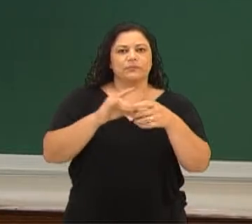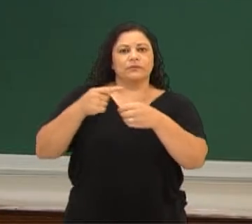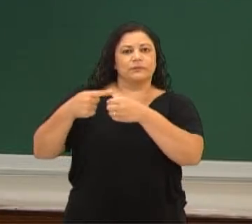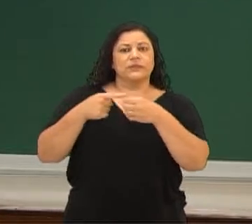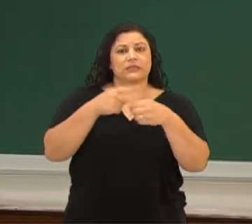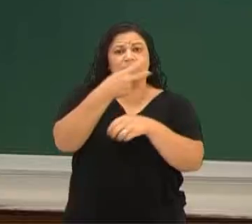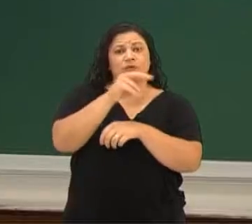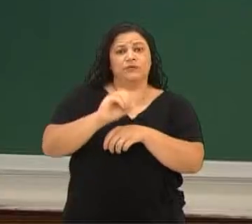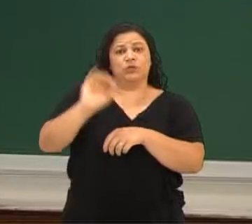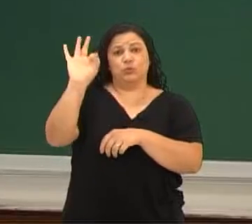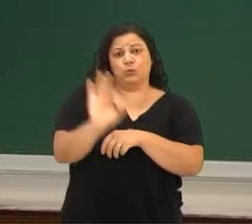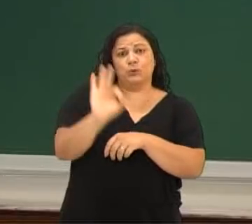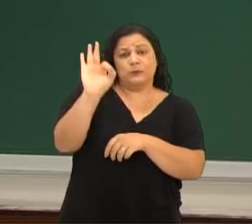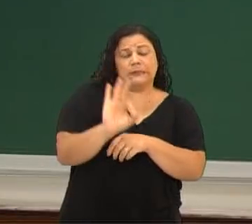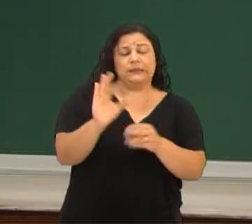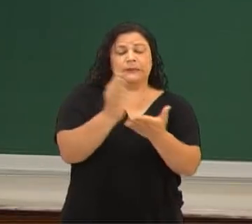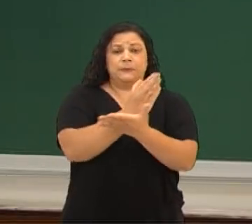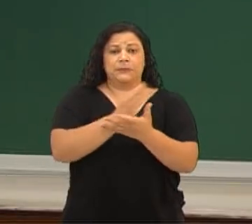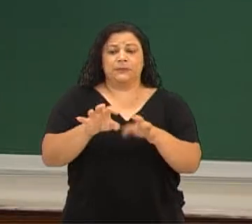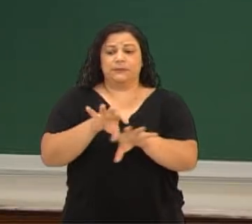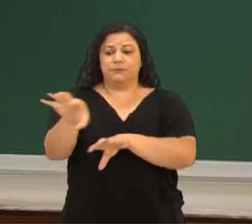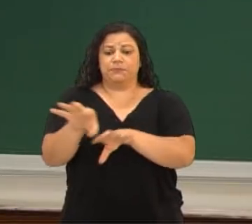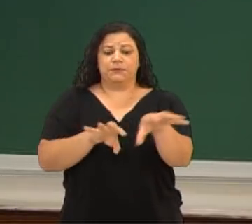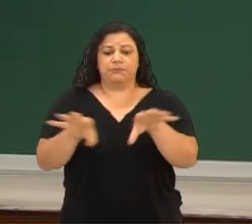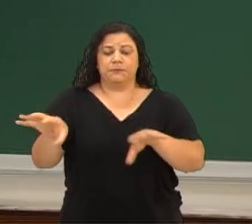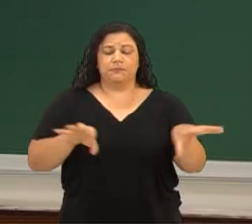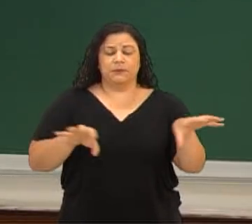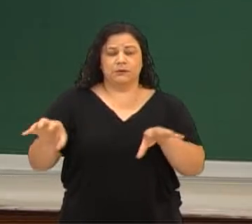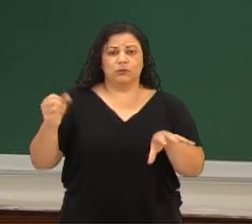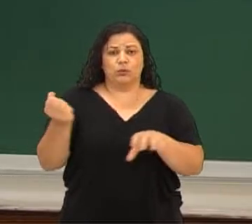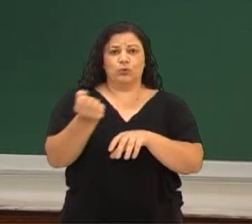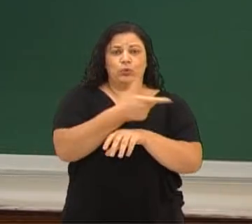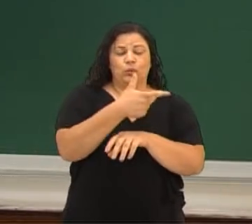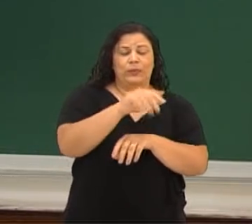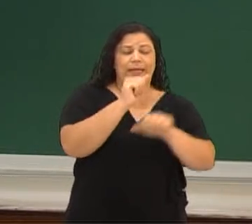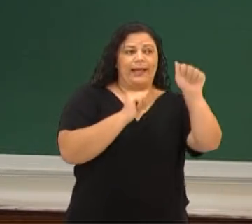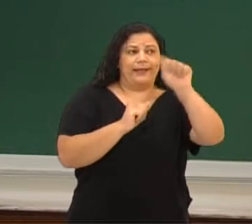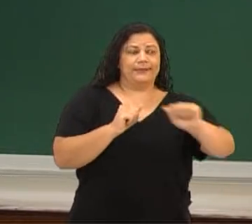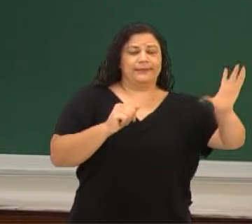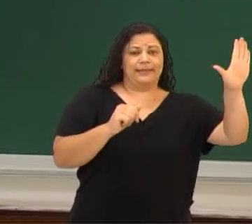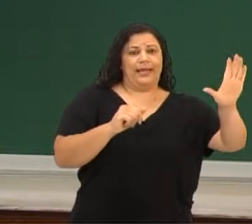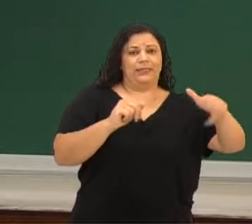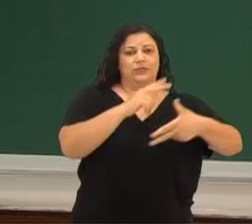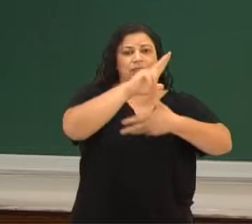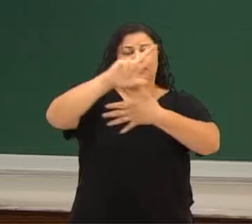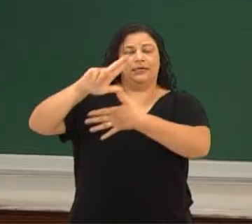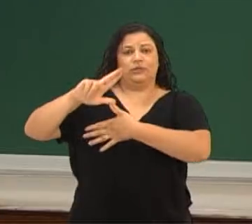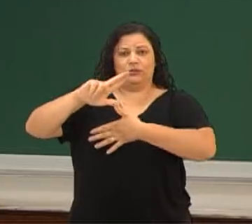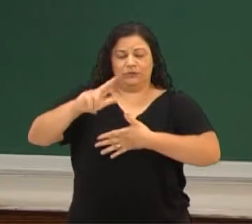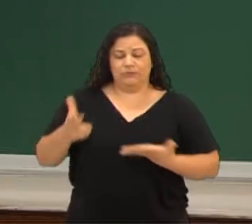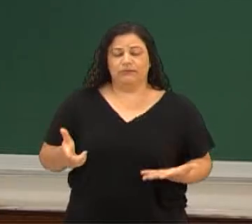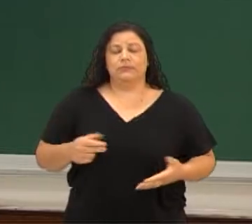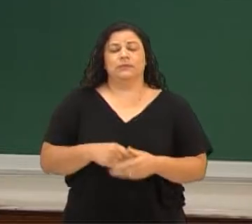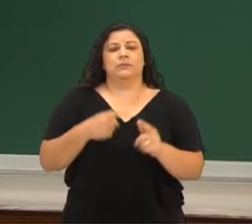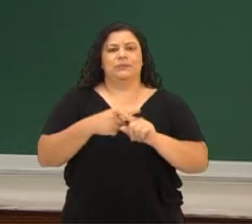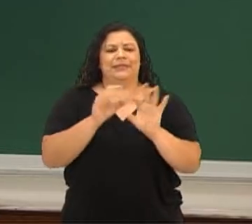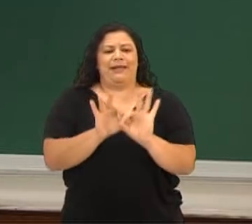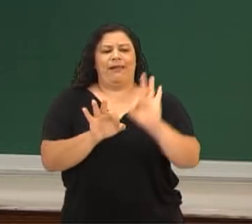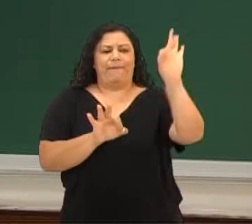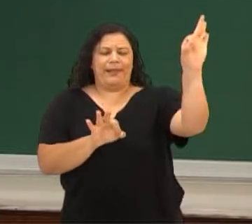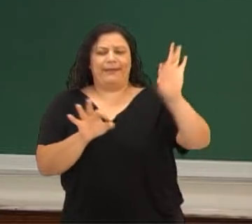são 20% mais fragmentadas do que as cidades asiáticas e latino-americanas. O que é essa fragmentação? A